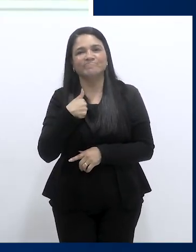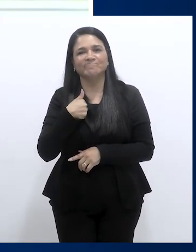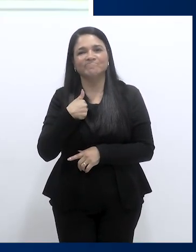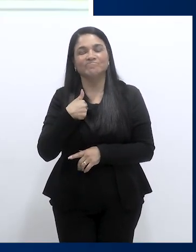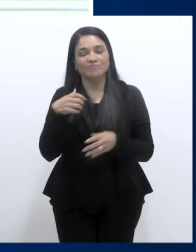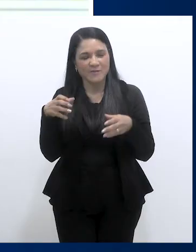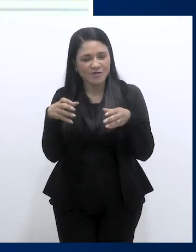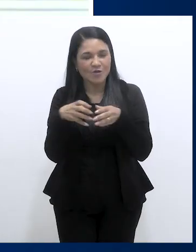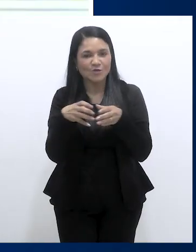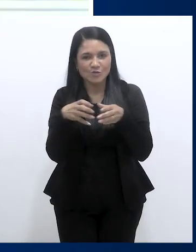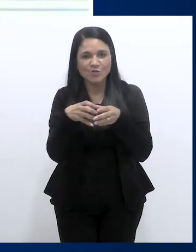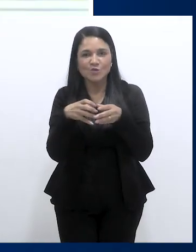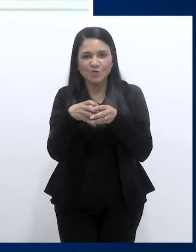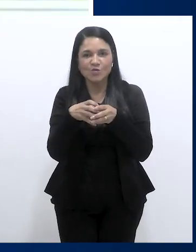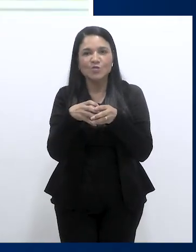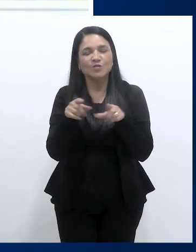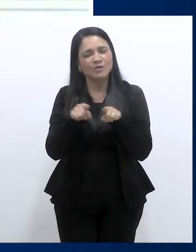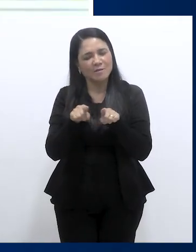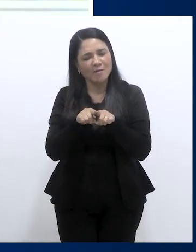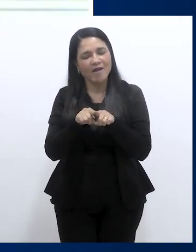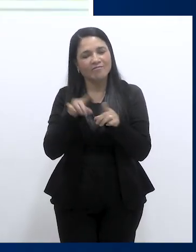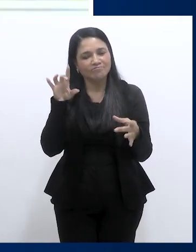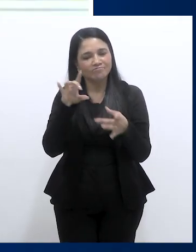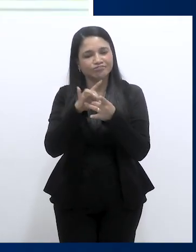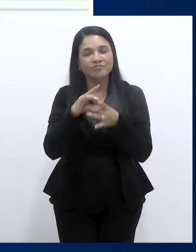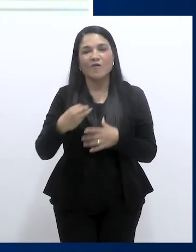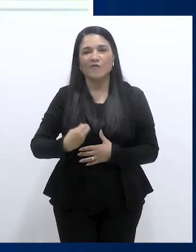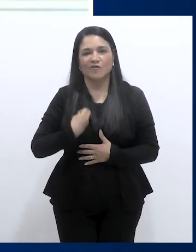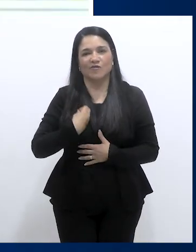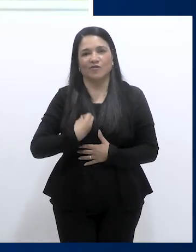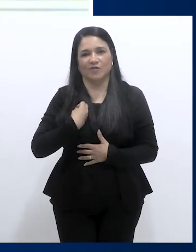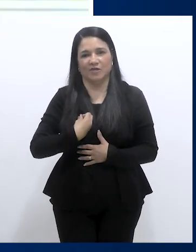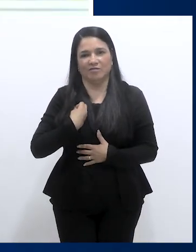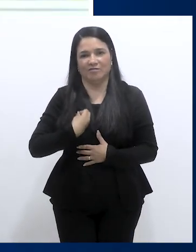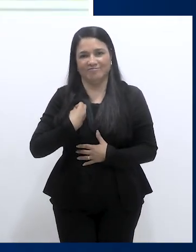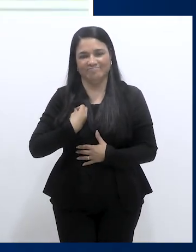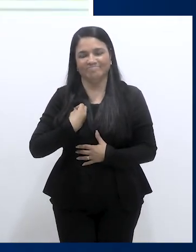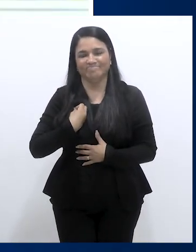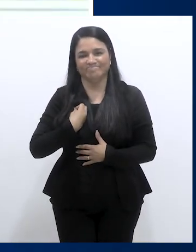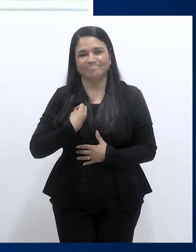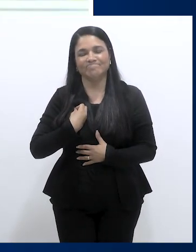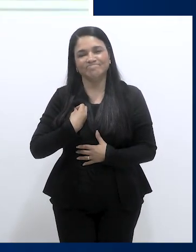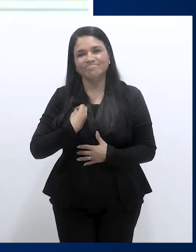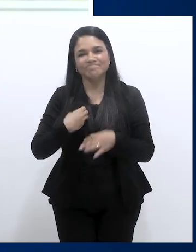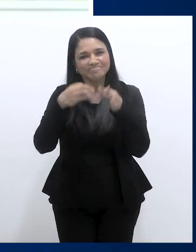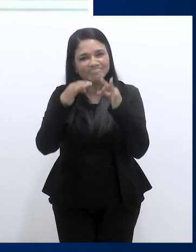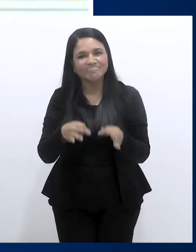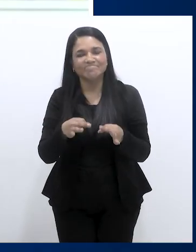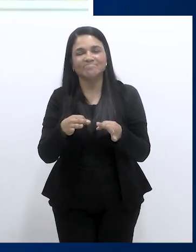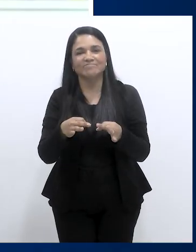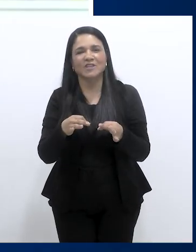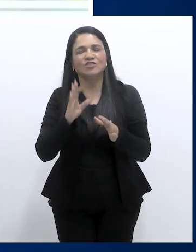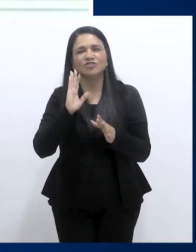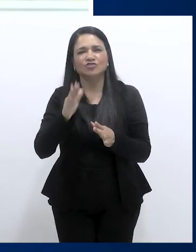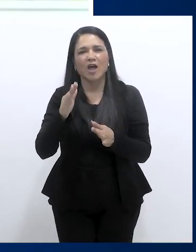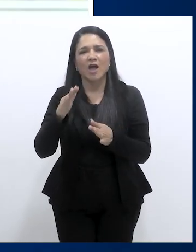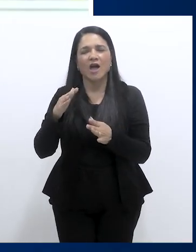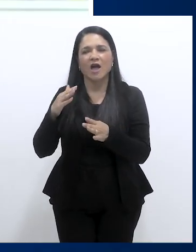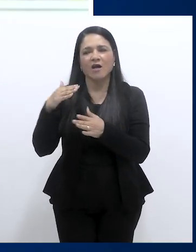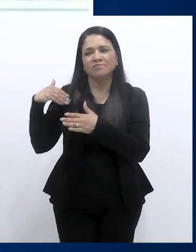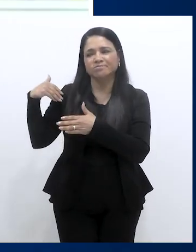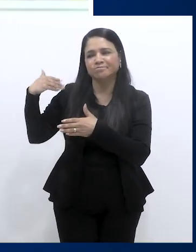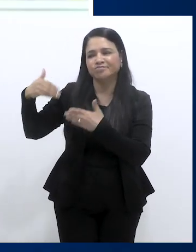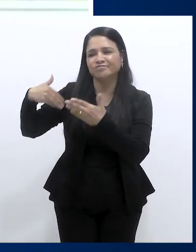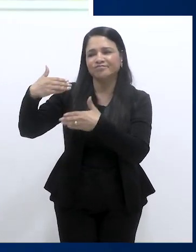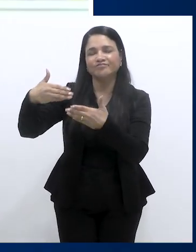que a gente traz para o nosso grupo e traz um pouco para a vida, né? Porque É isso, a gente já